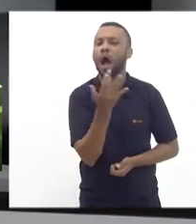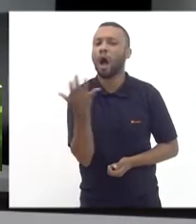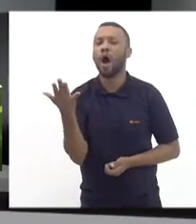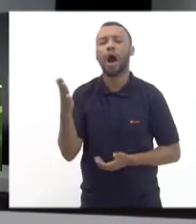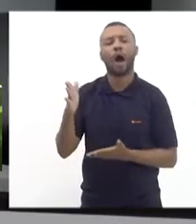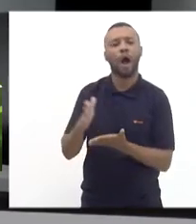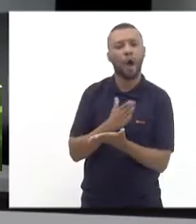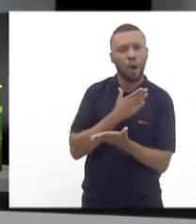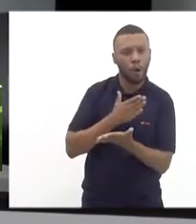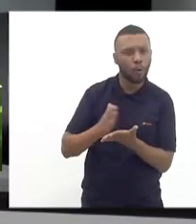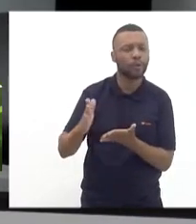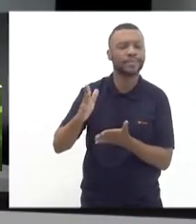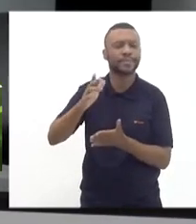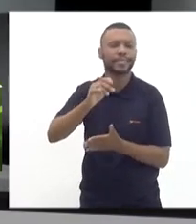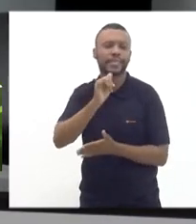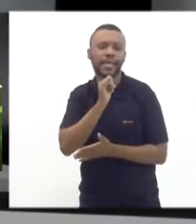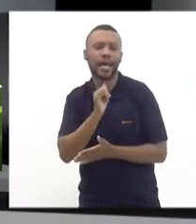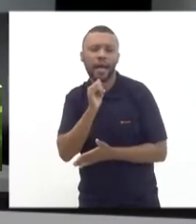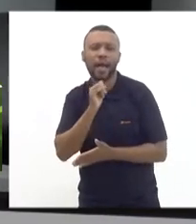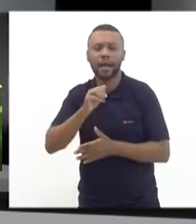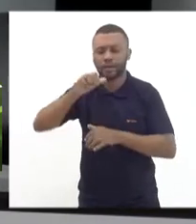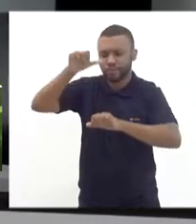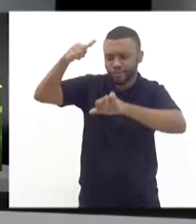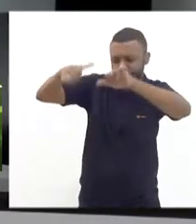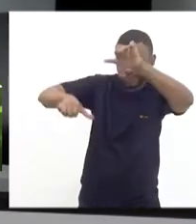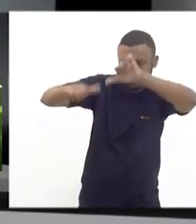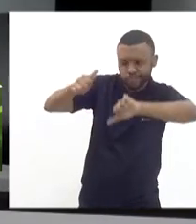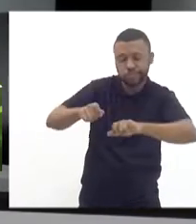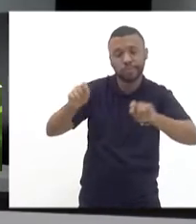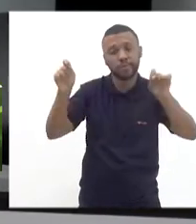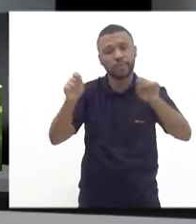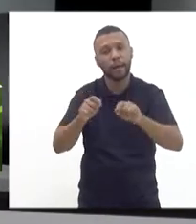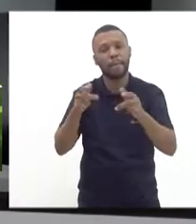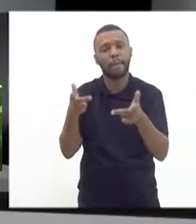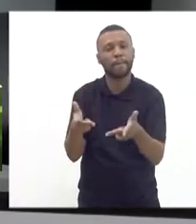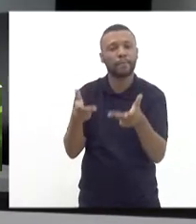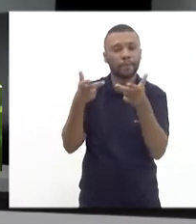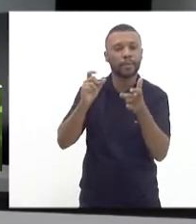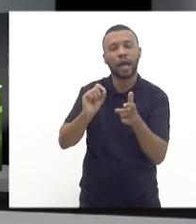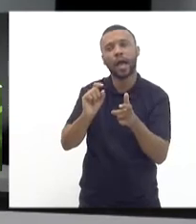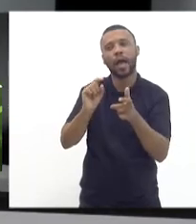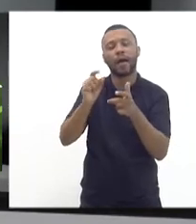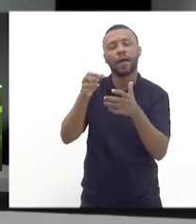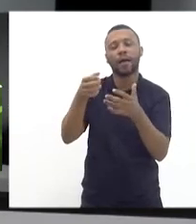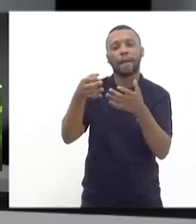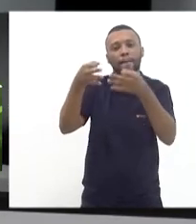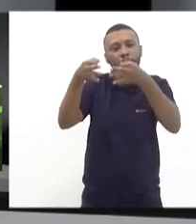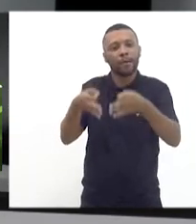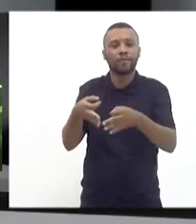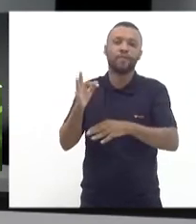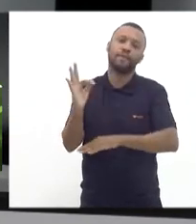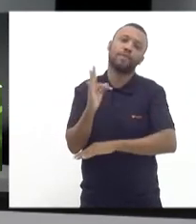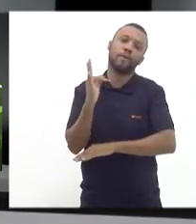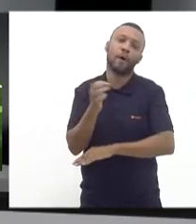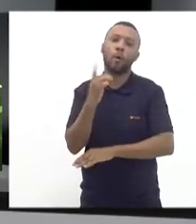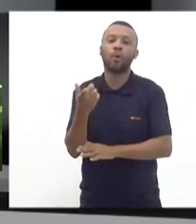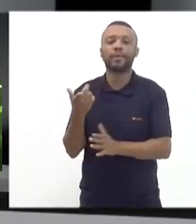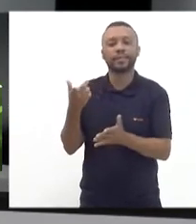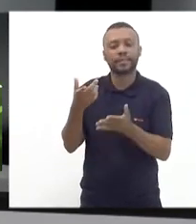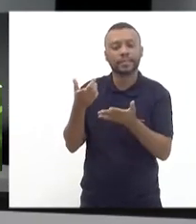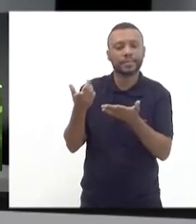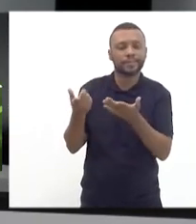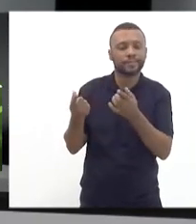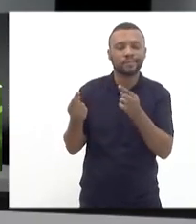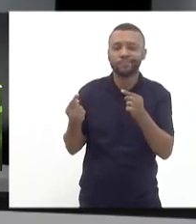alguns testes, eu consigo ver se aquele programa ele é meramente formal ou se ele efetivamente está sendo está